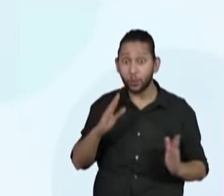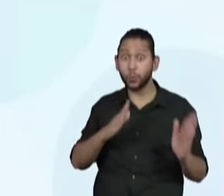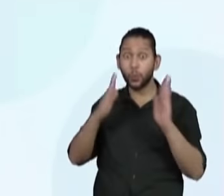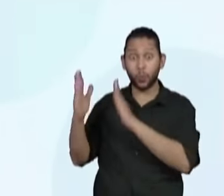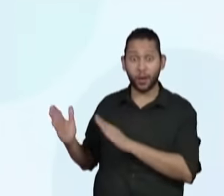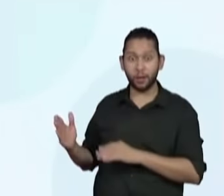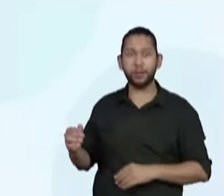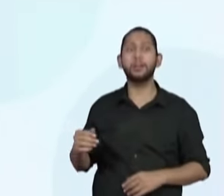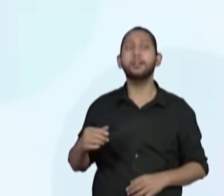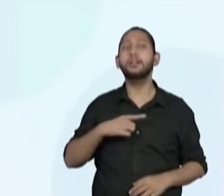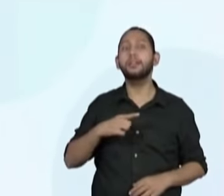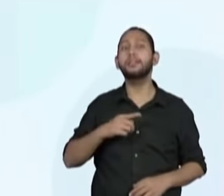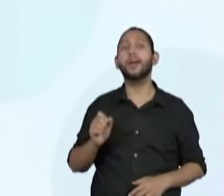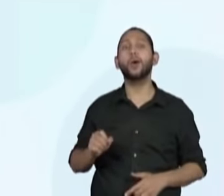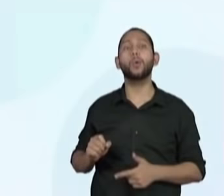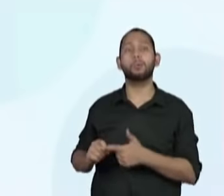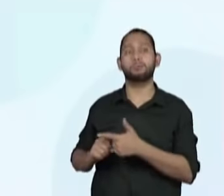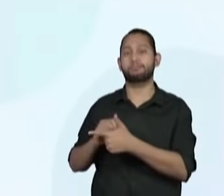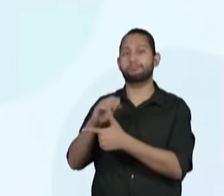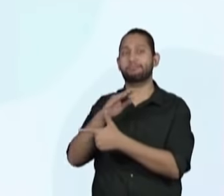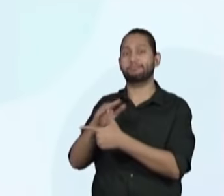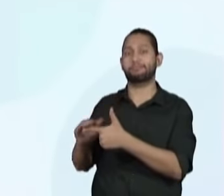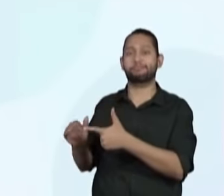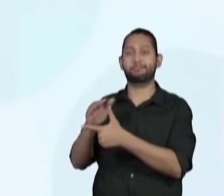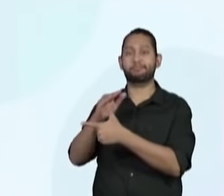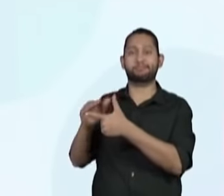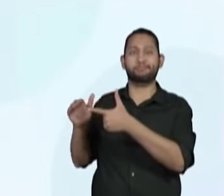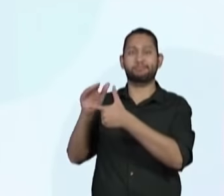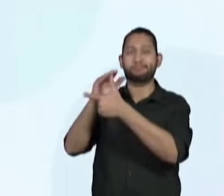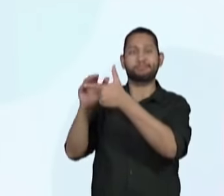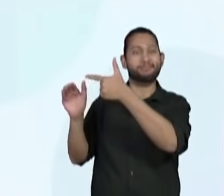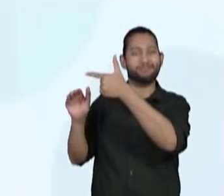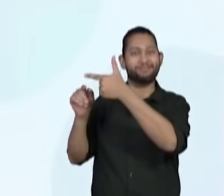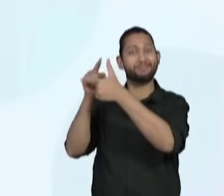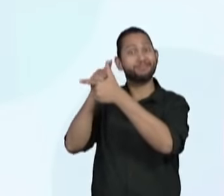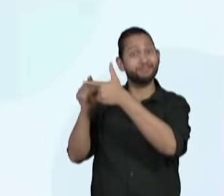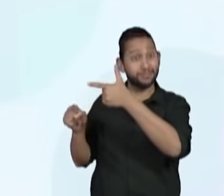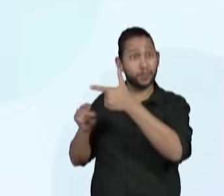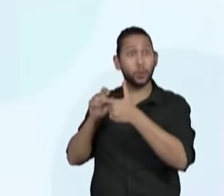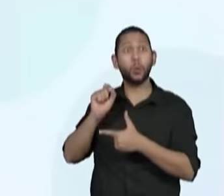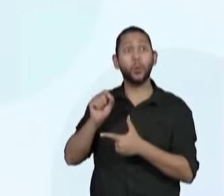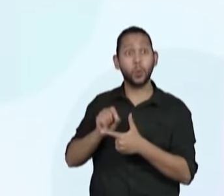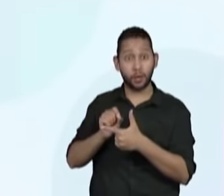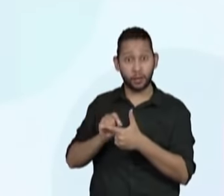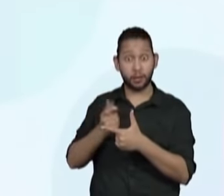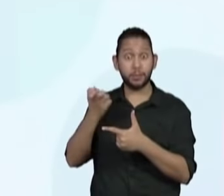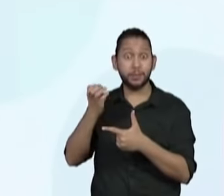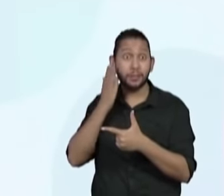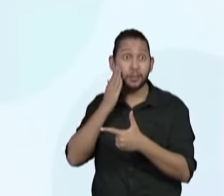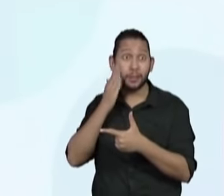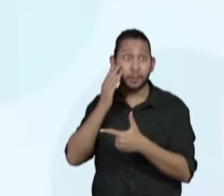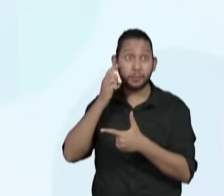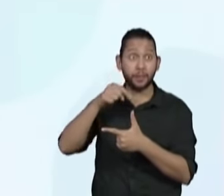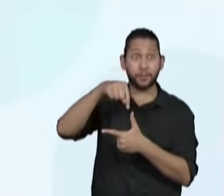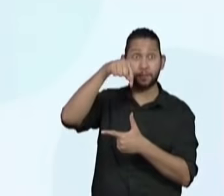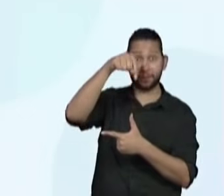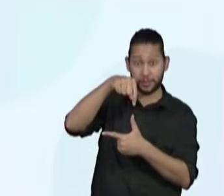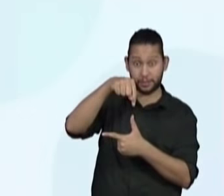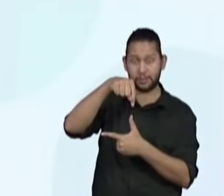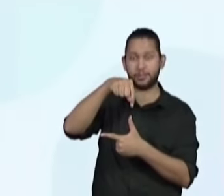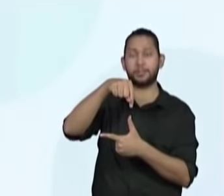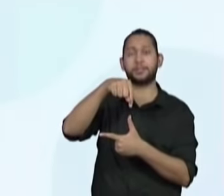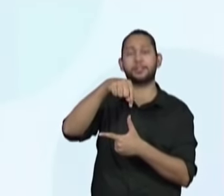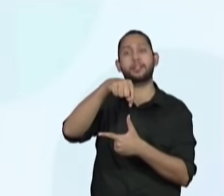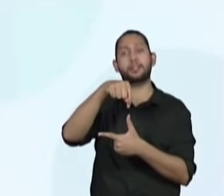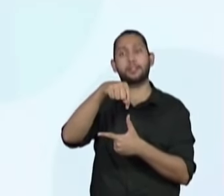fala, mas da onde que veio esse triângulo retângulo? Esse triângulo retângulo, ele é formado a partir da flecha para a esquerda,